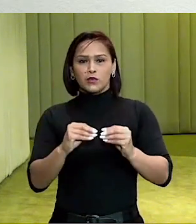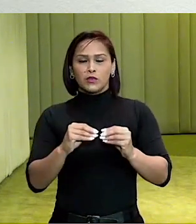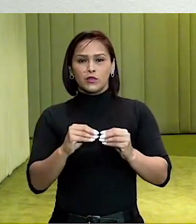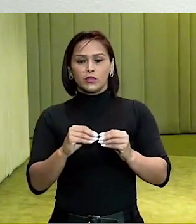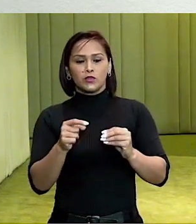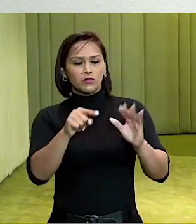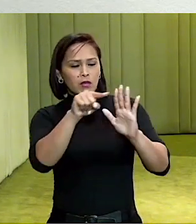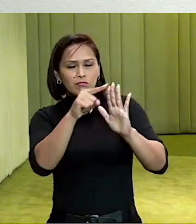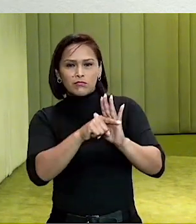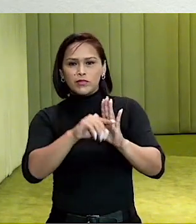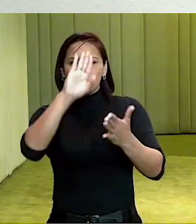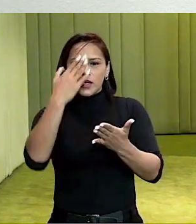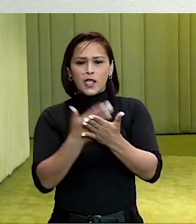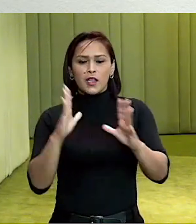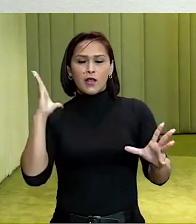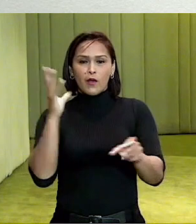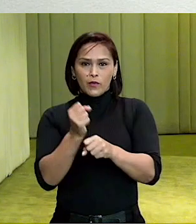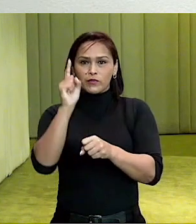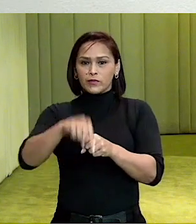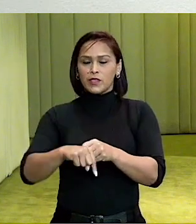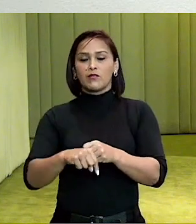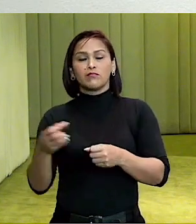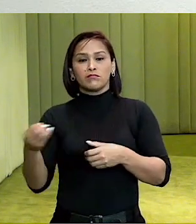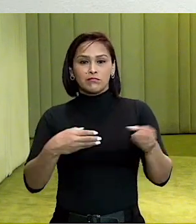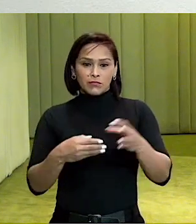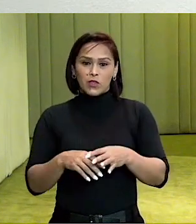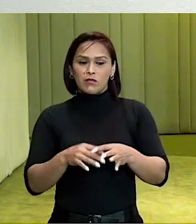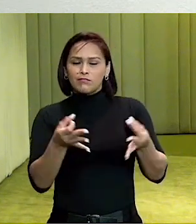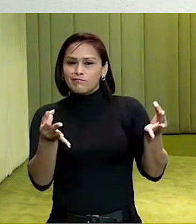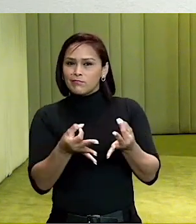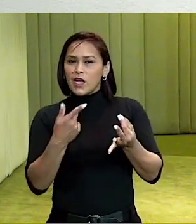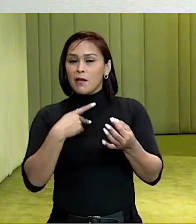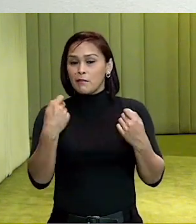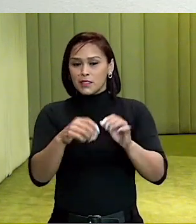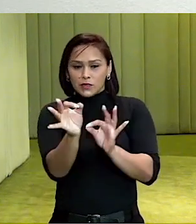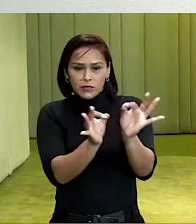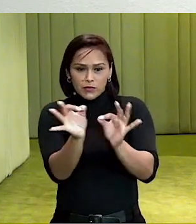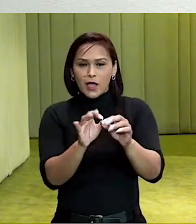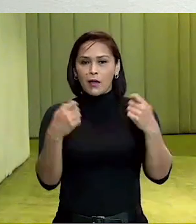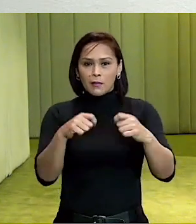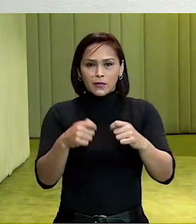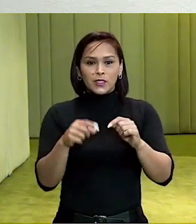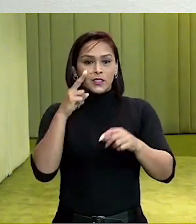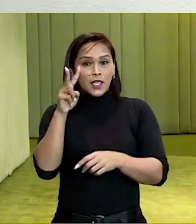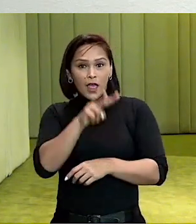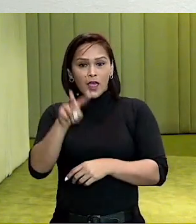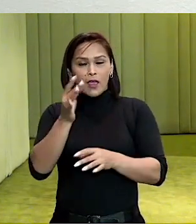suas perspectivas de concretização são atualmente incertas. Precisamos estar